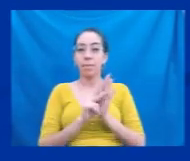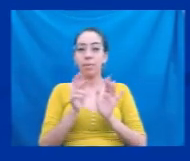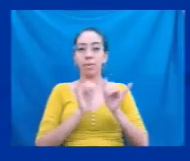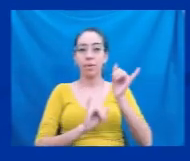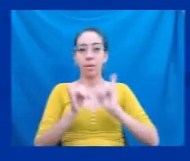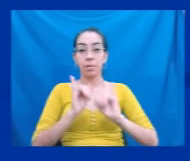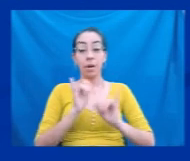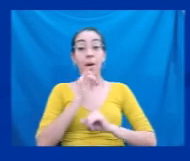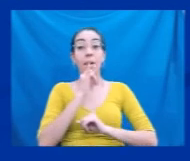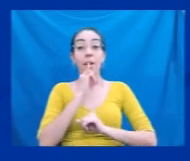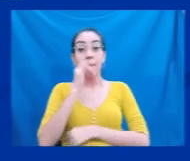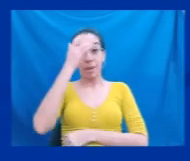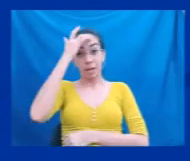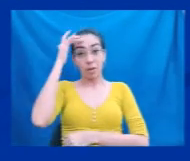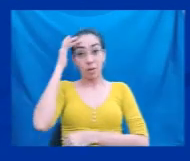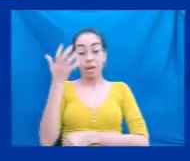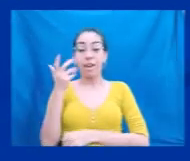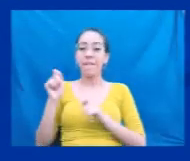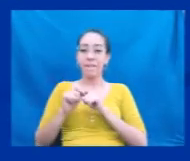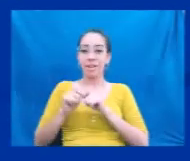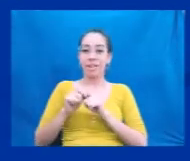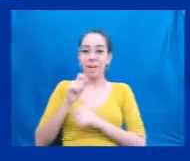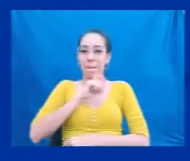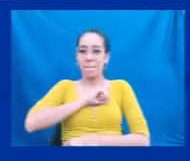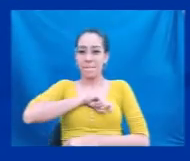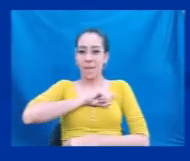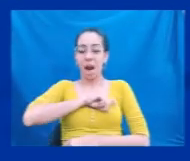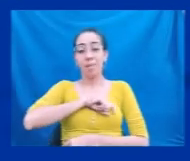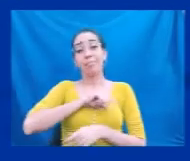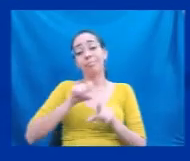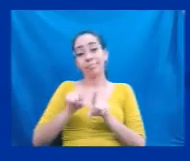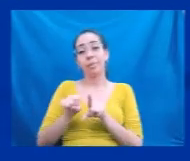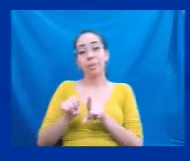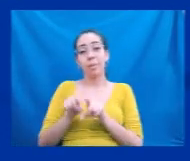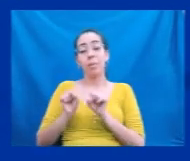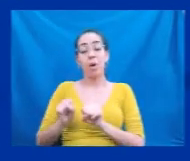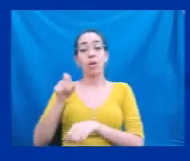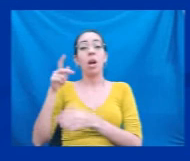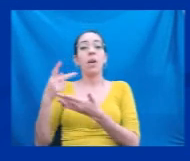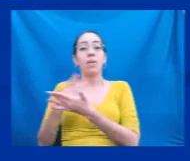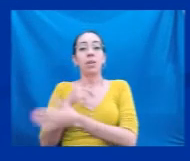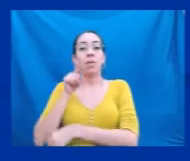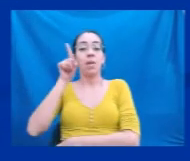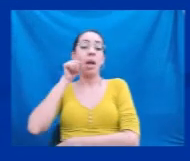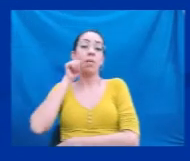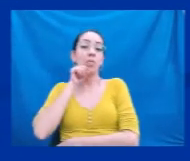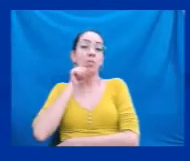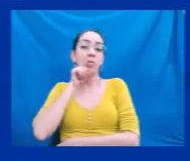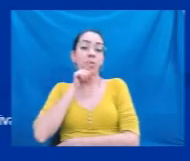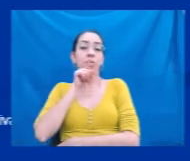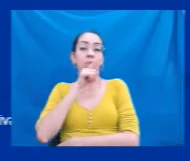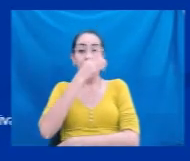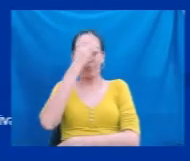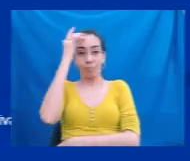em 1995, houve um atentado em Oklahoma, nos Estados Unidos, onde um extremista detonou uma bomba feita com 2 toneladas de